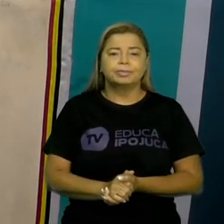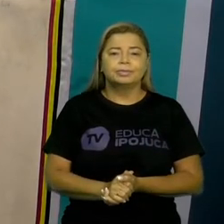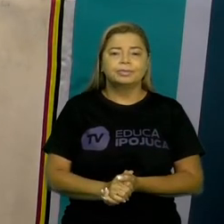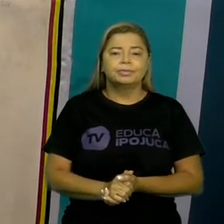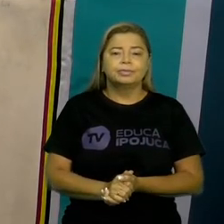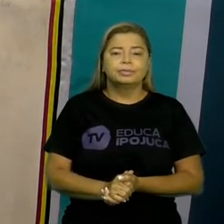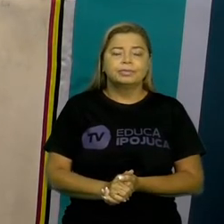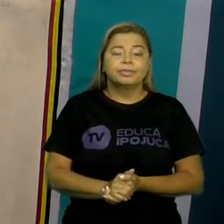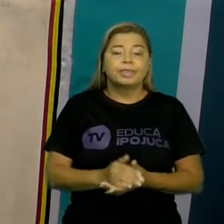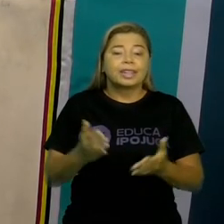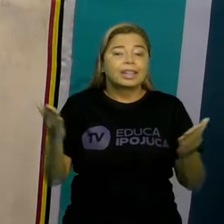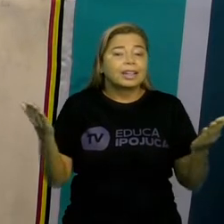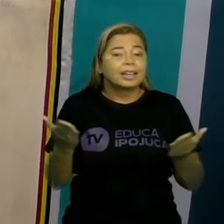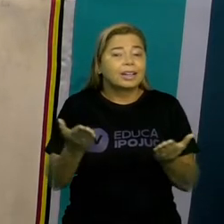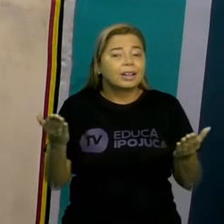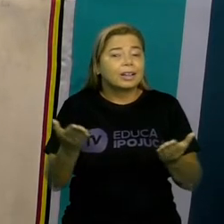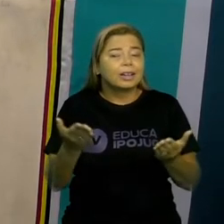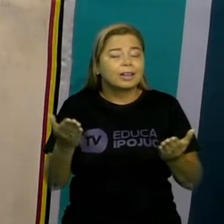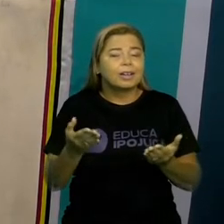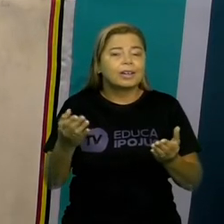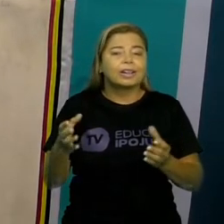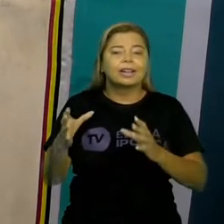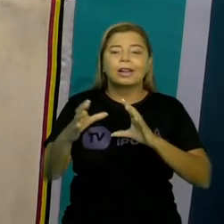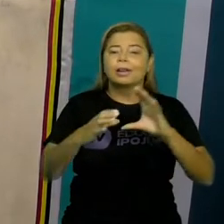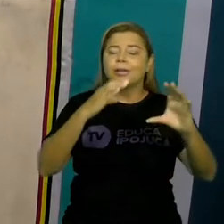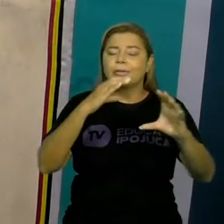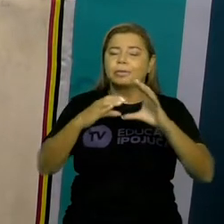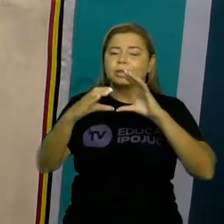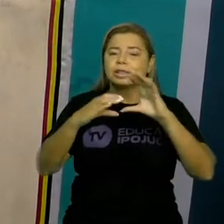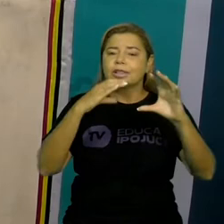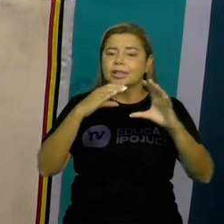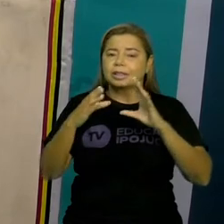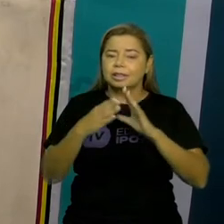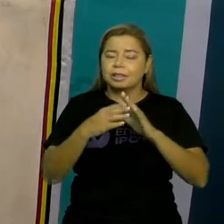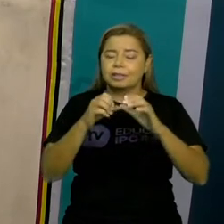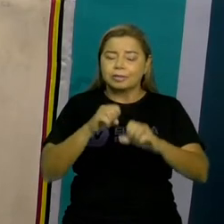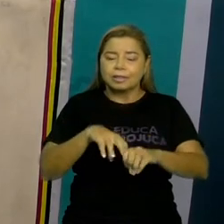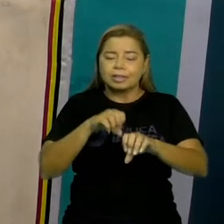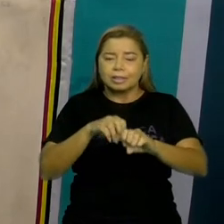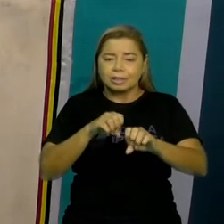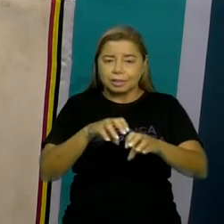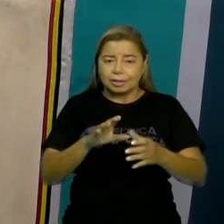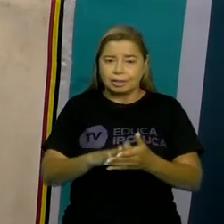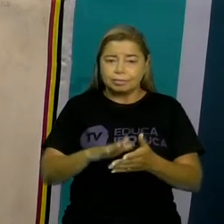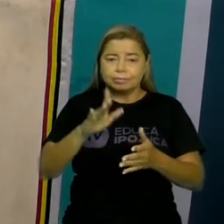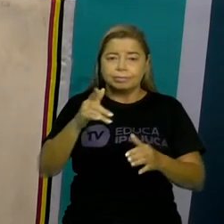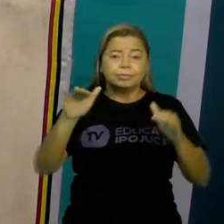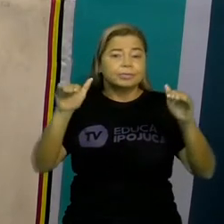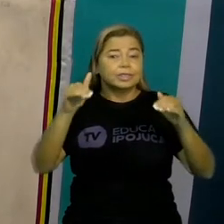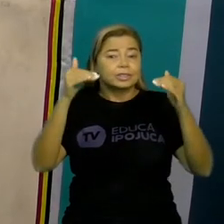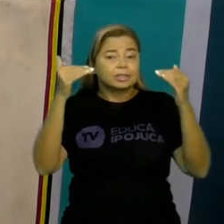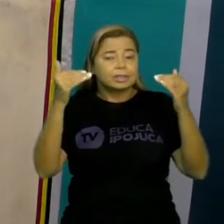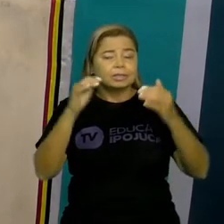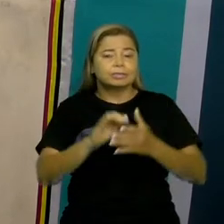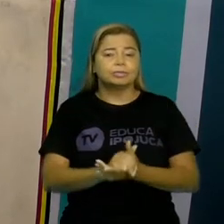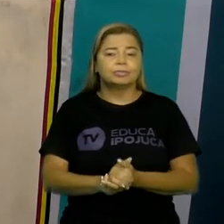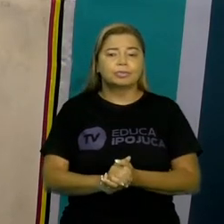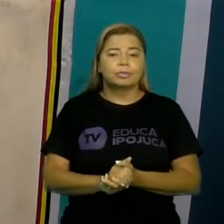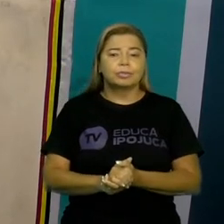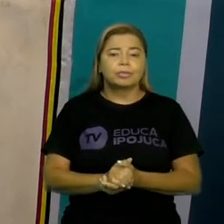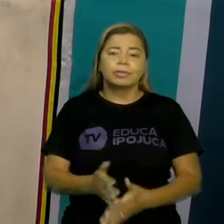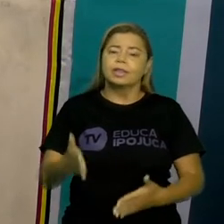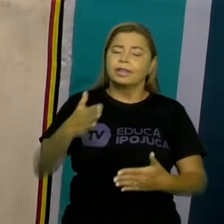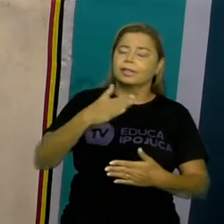Antes, a musiquinha que a tia Carla vai ensinar começa assim. Eu